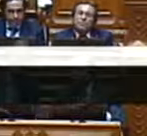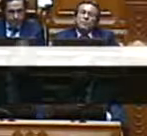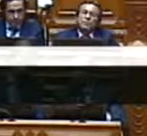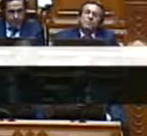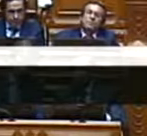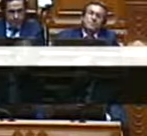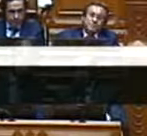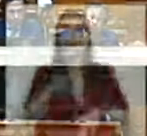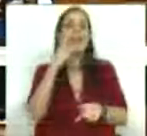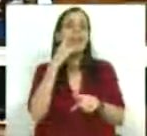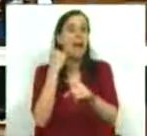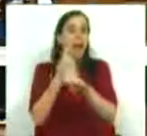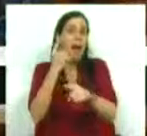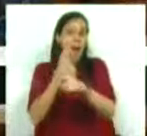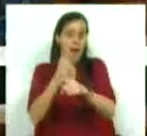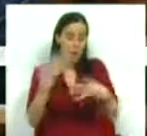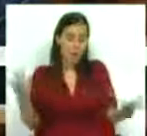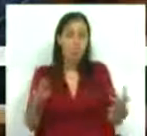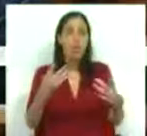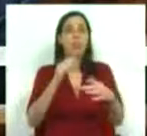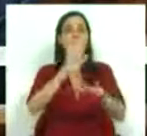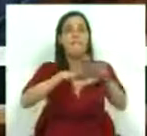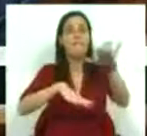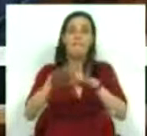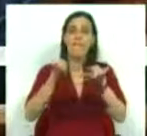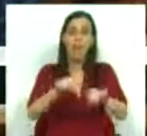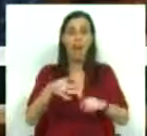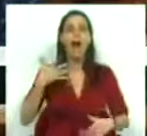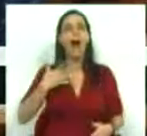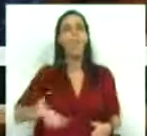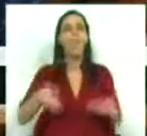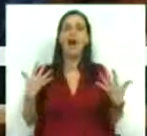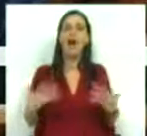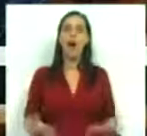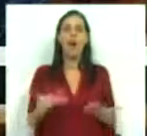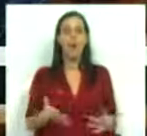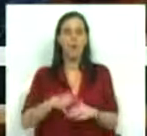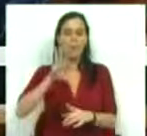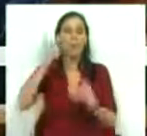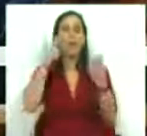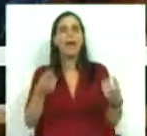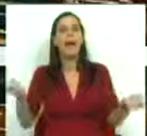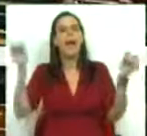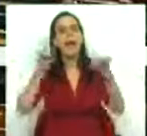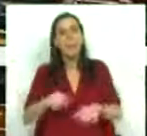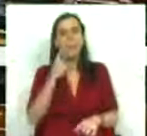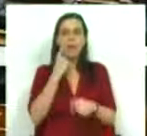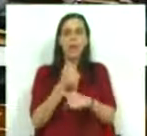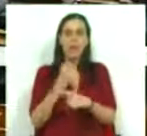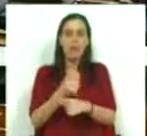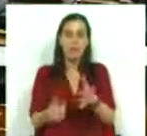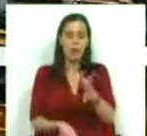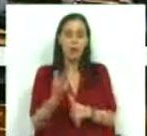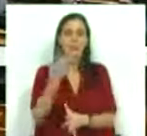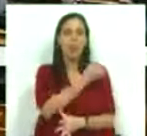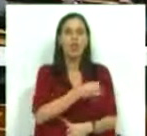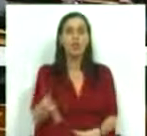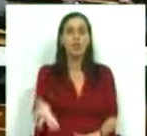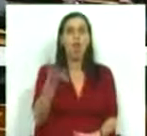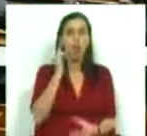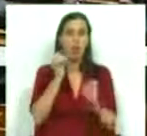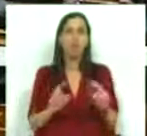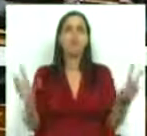E parece que os mesmos que a protagonizaram queriam agora que o país repetisse a façanha, criando em